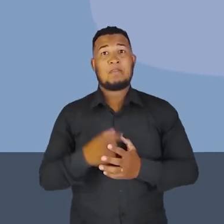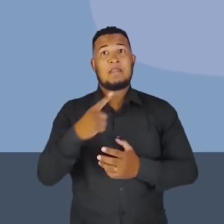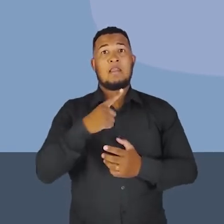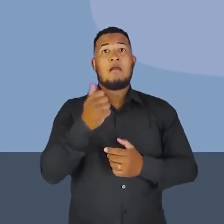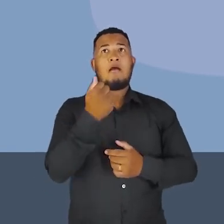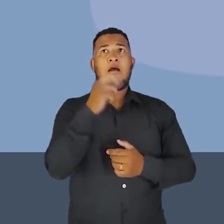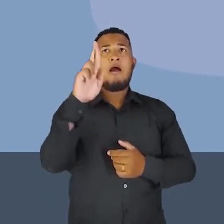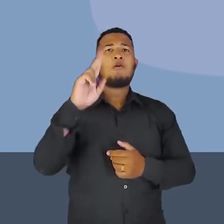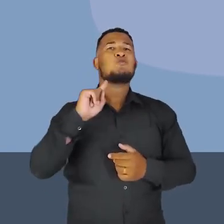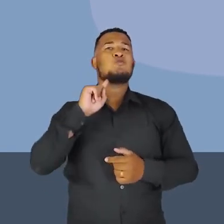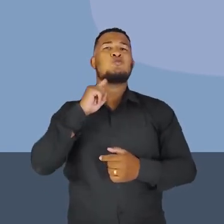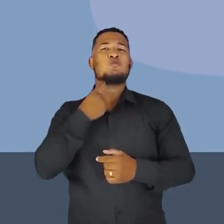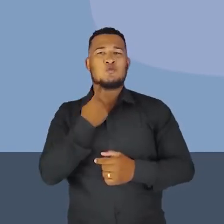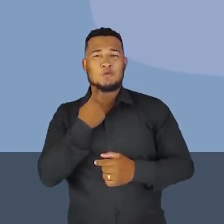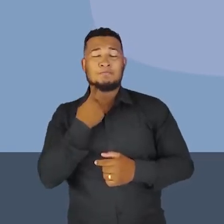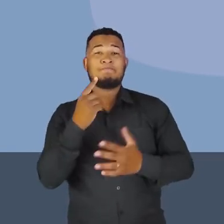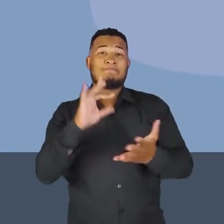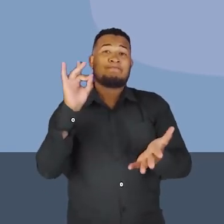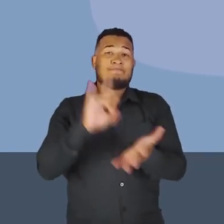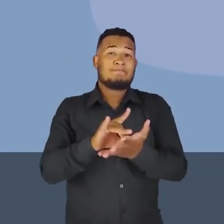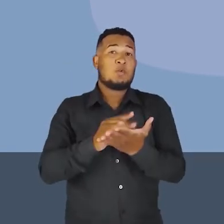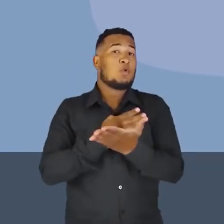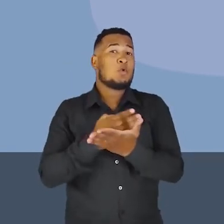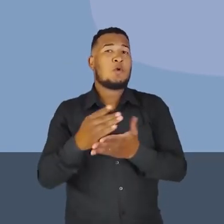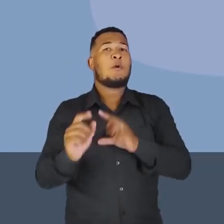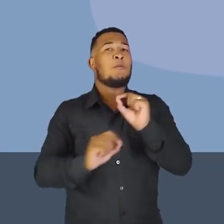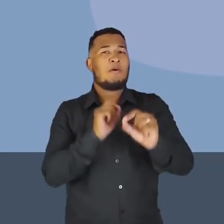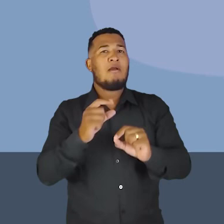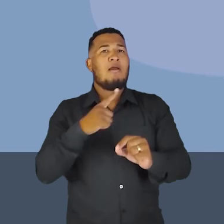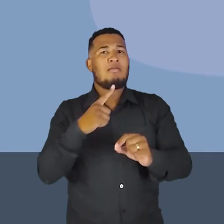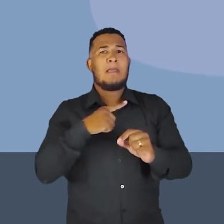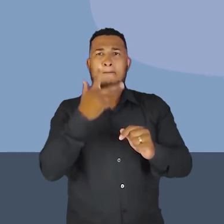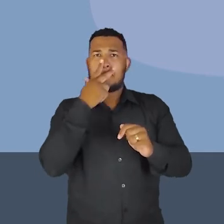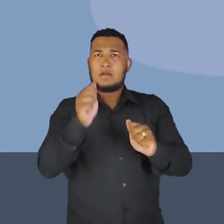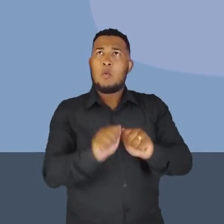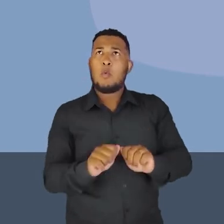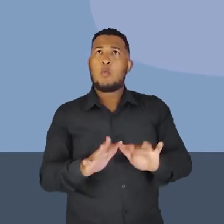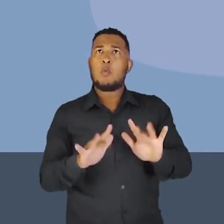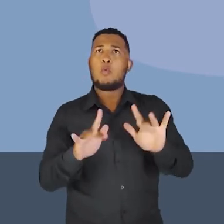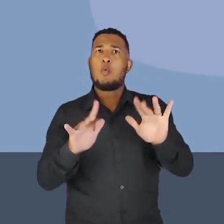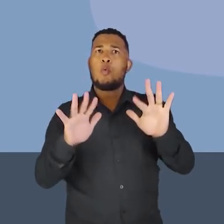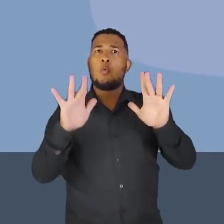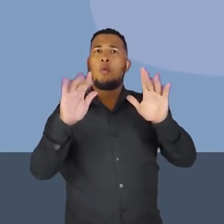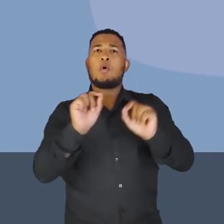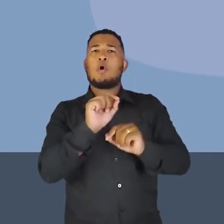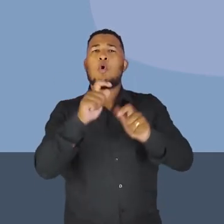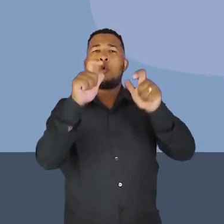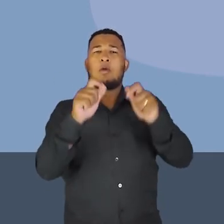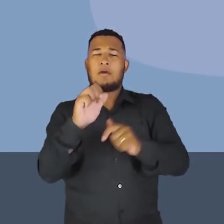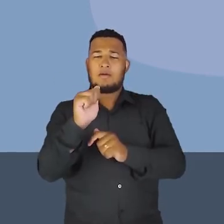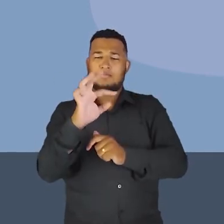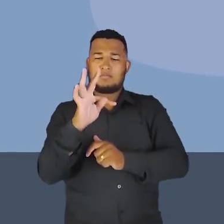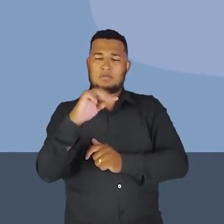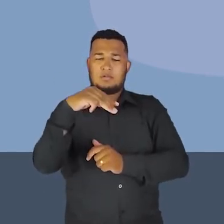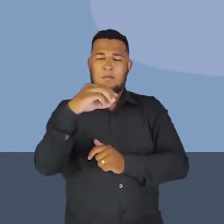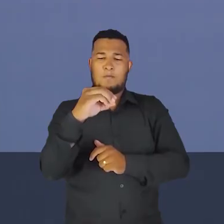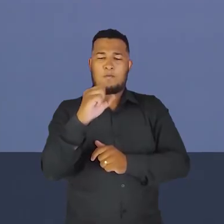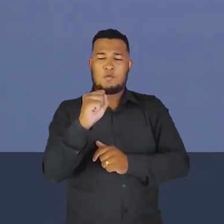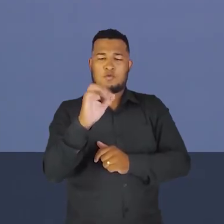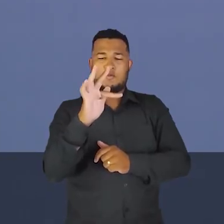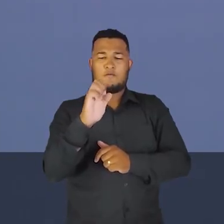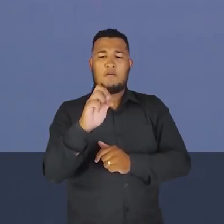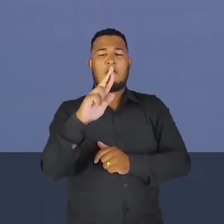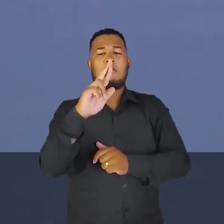ar, que, na verdade, ocorre em função do lançamento de gases tóxicos na atmosfera, como os gases CO2, o SO2,